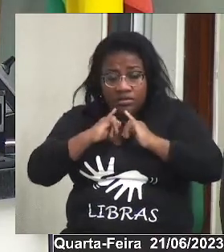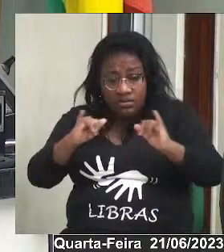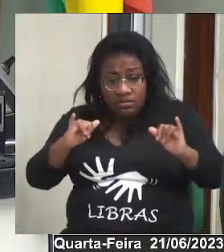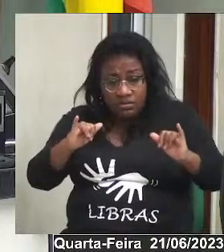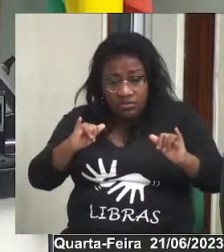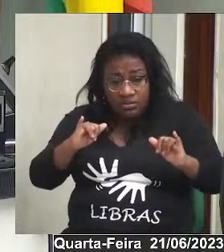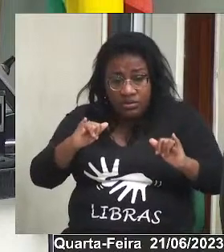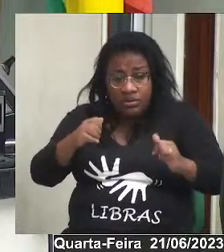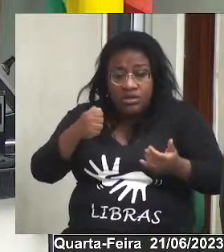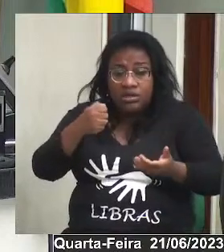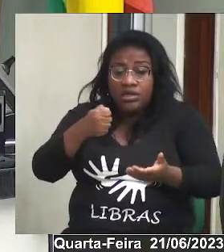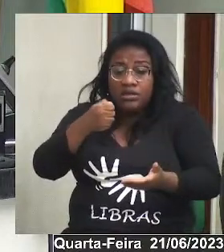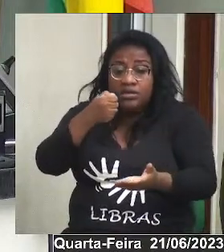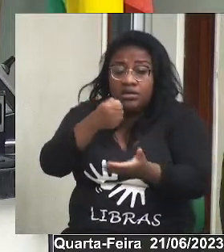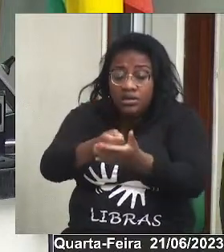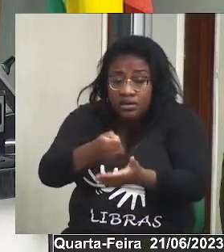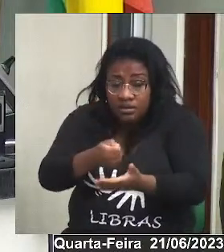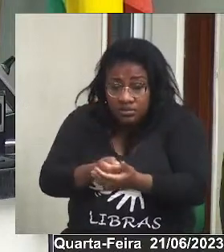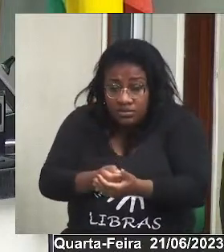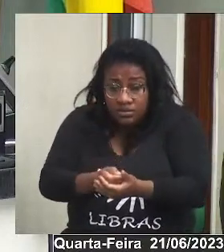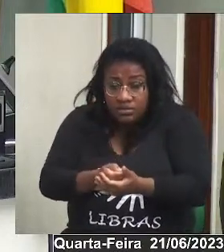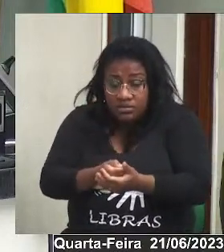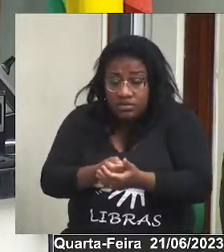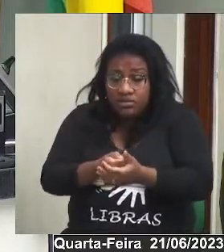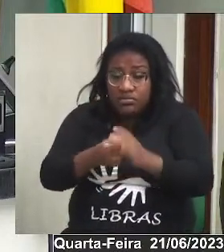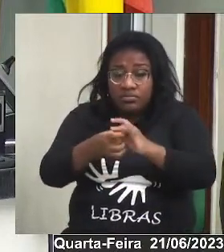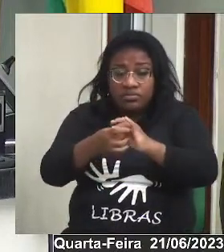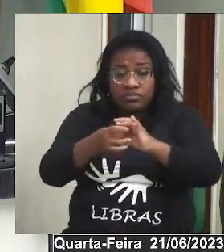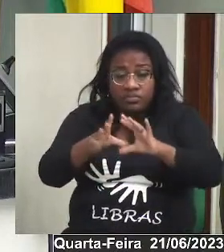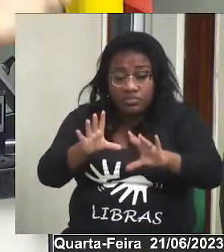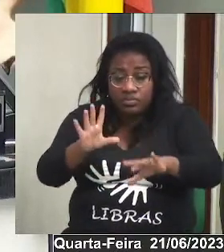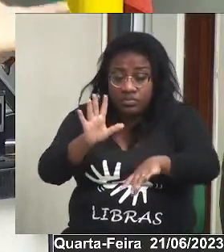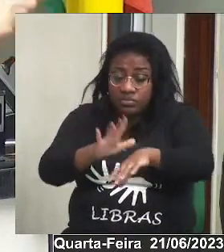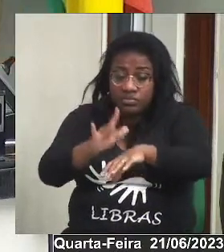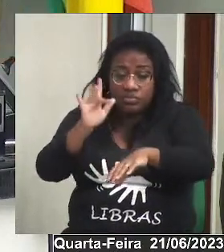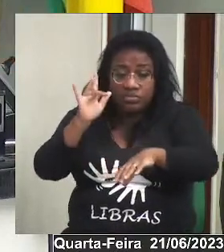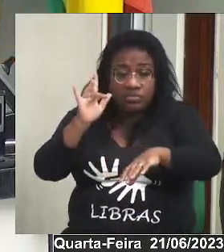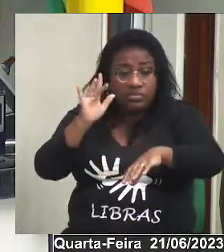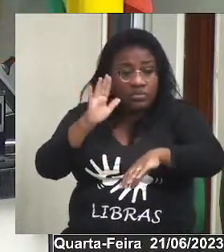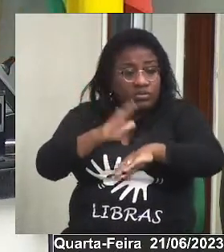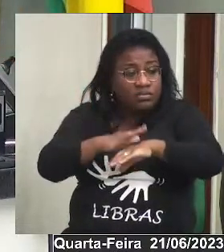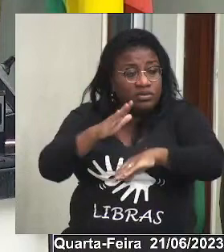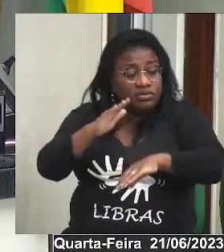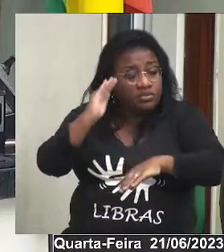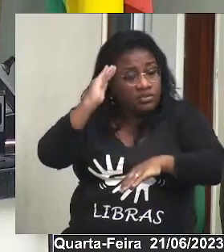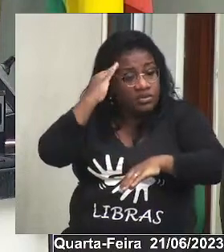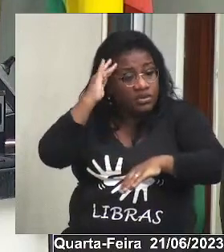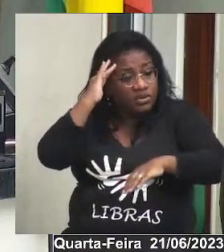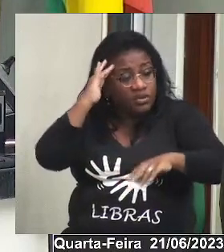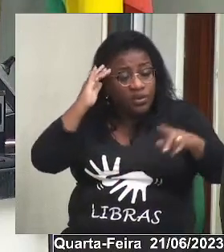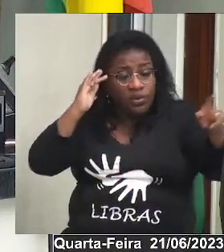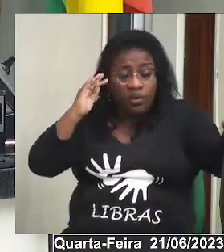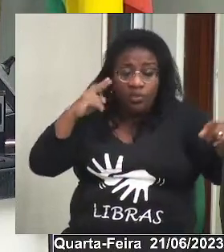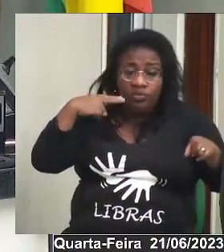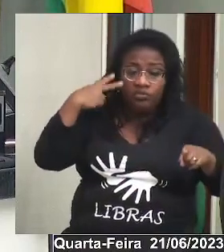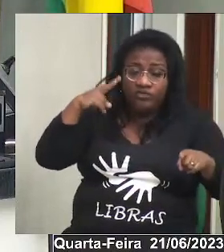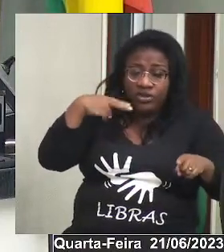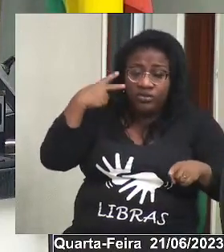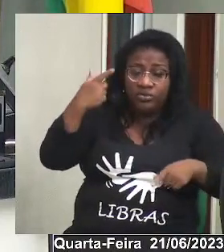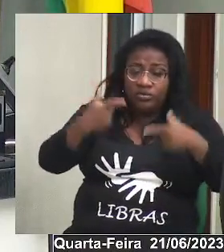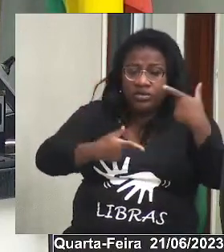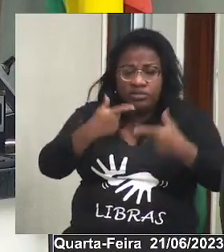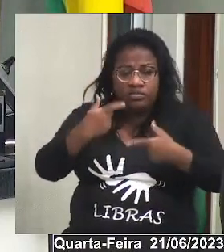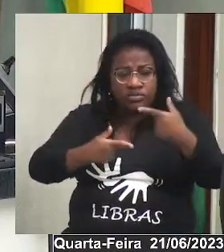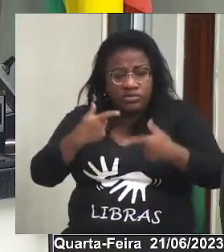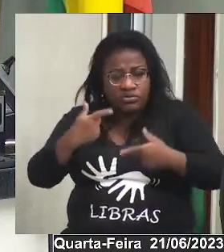que exigiu do vice-prefeito que não mexesse com vocês. E o prefeito deu a palavra. Agora eu não estou entendendo quando o vereador começa a